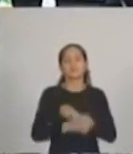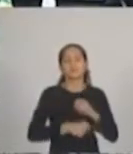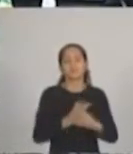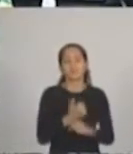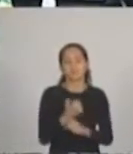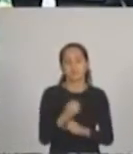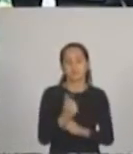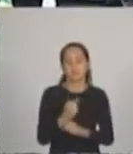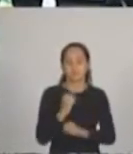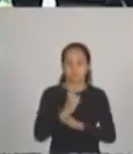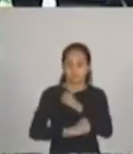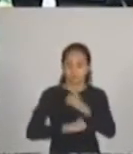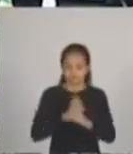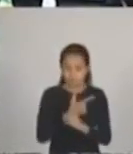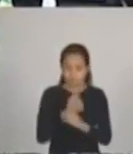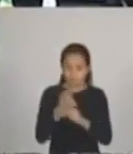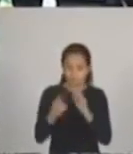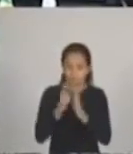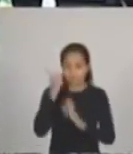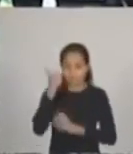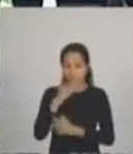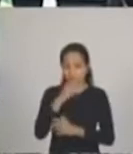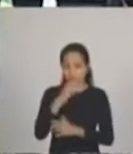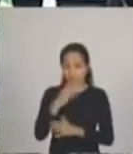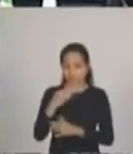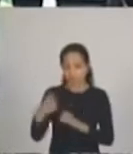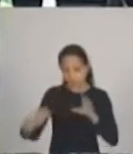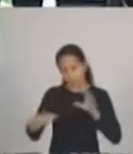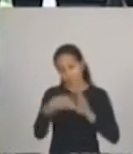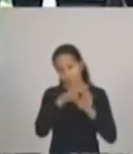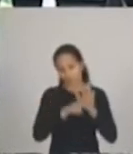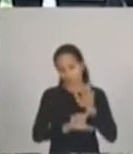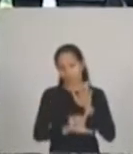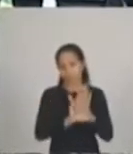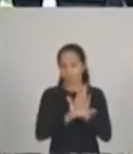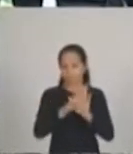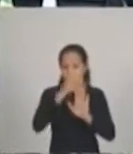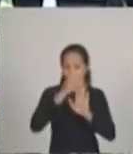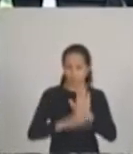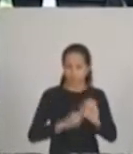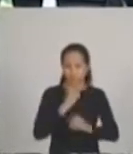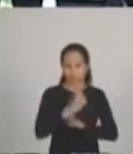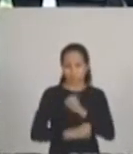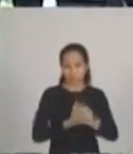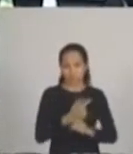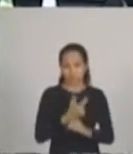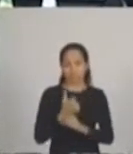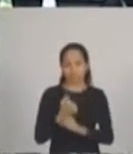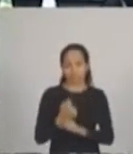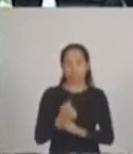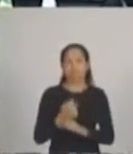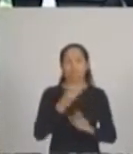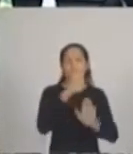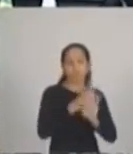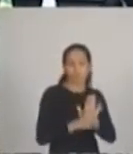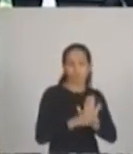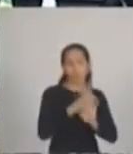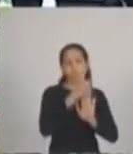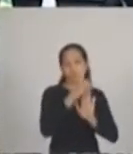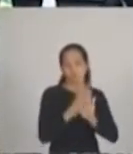211-2021 da deputada Janete de Sá. Junte-se ao projeto de lei 17-2021. Projeto de decreto